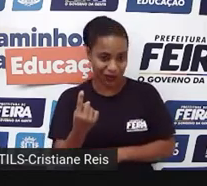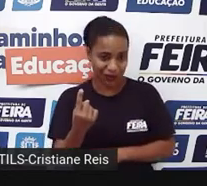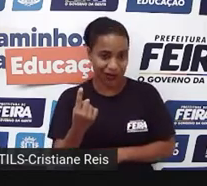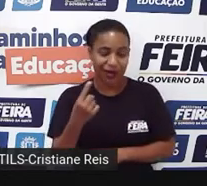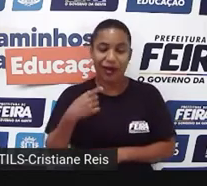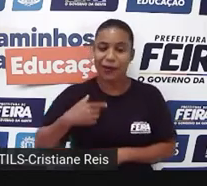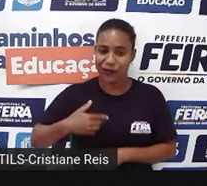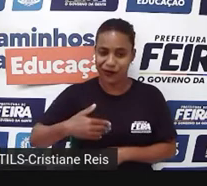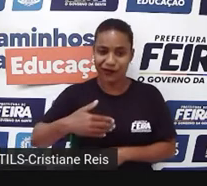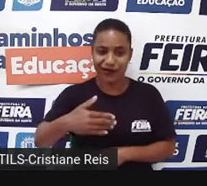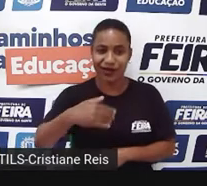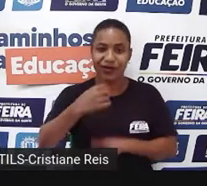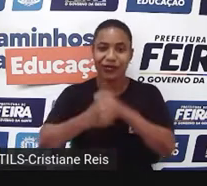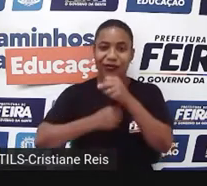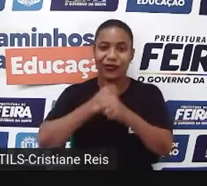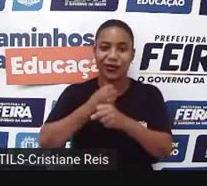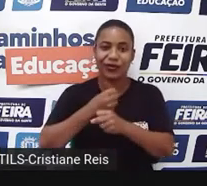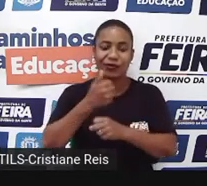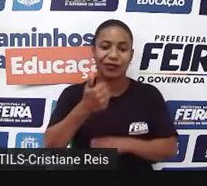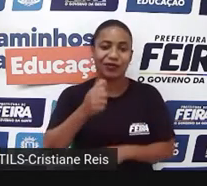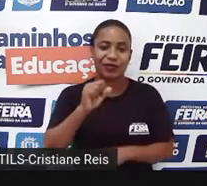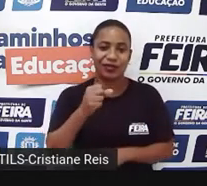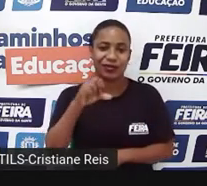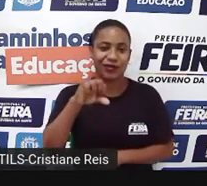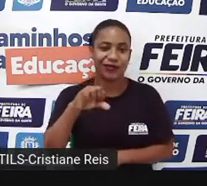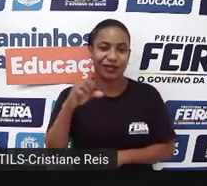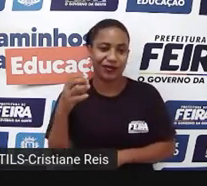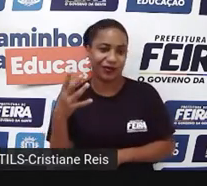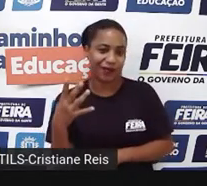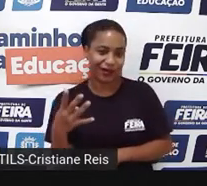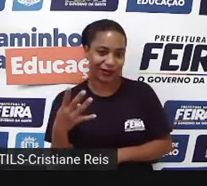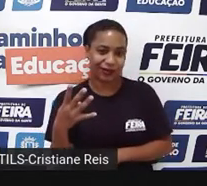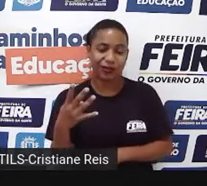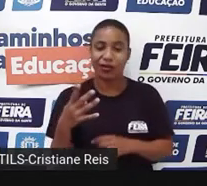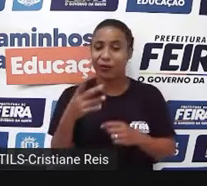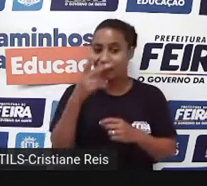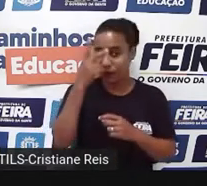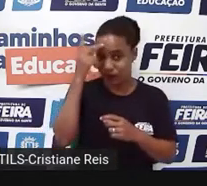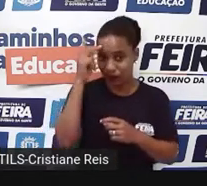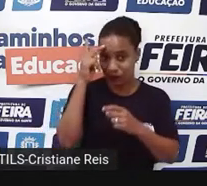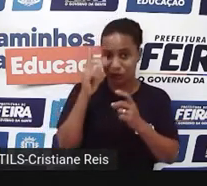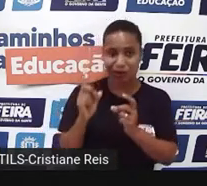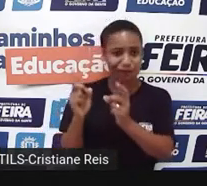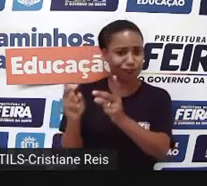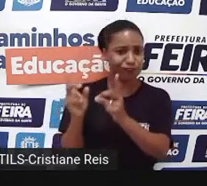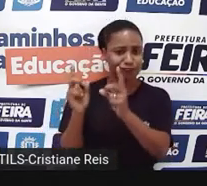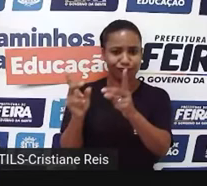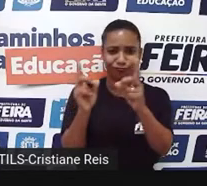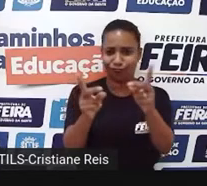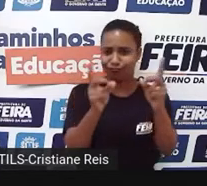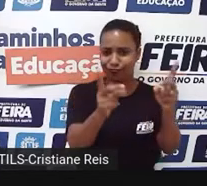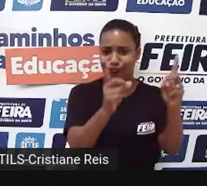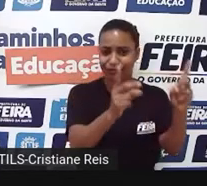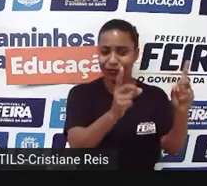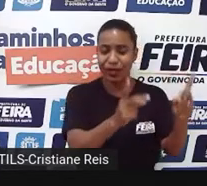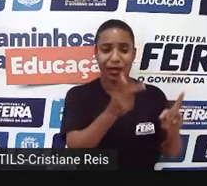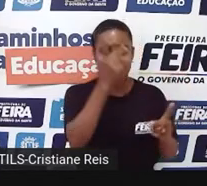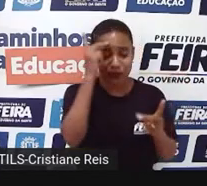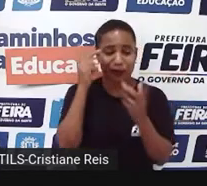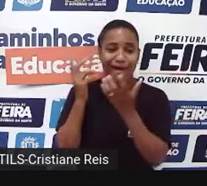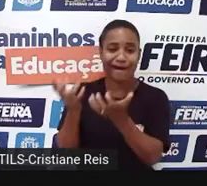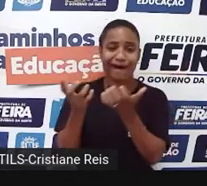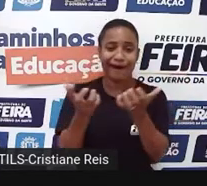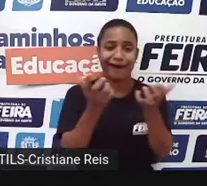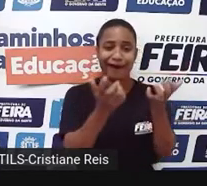tela para vocês, essa ferramenta se tornou comercial e foi um sucesso nas